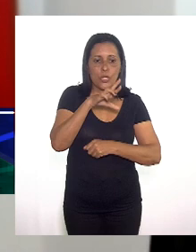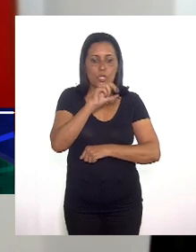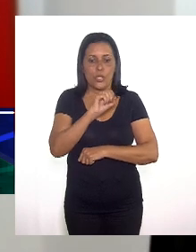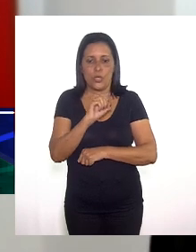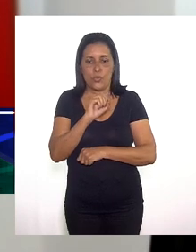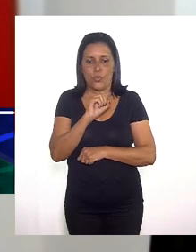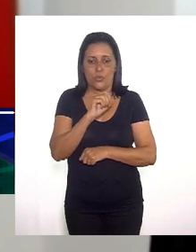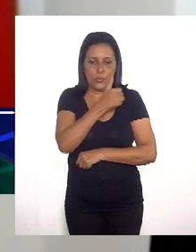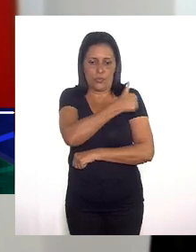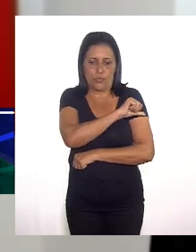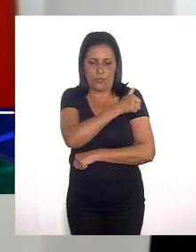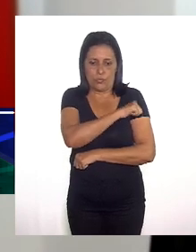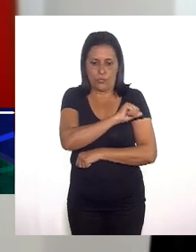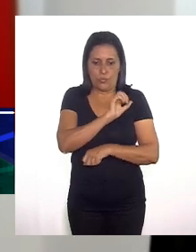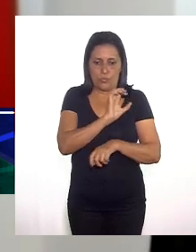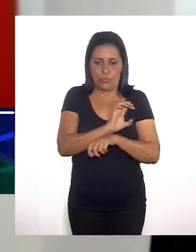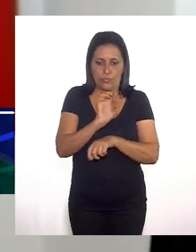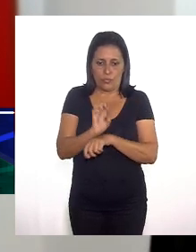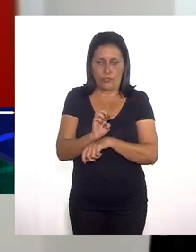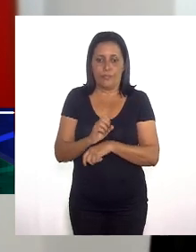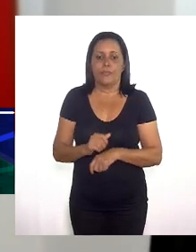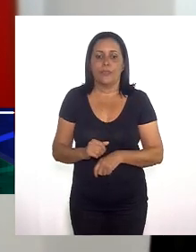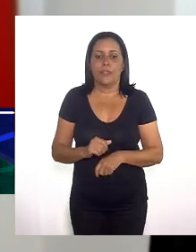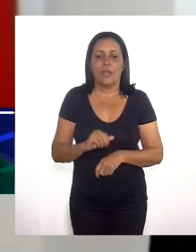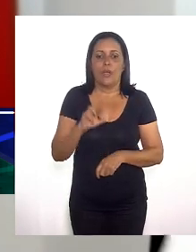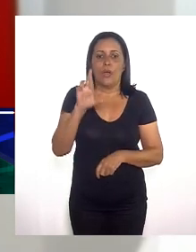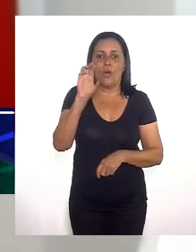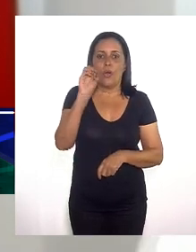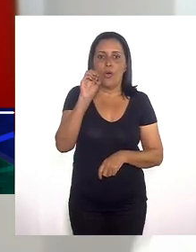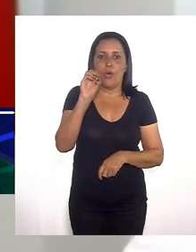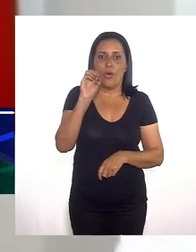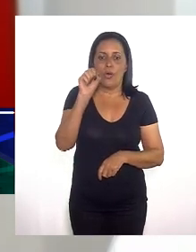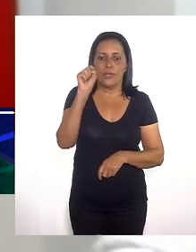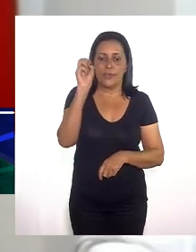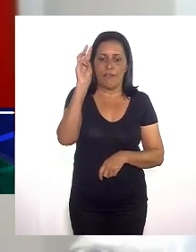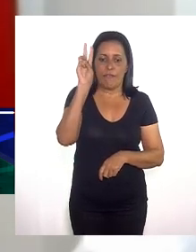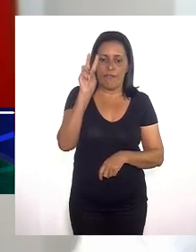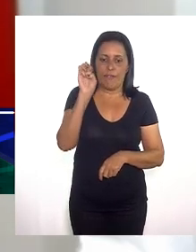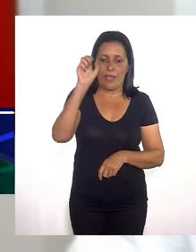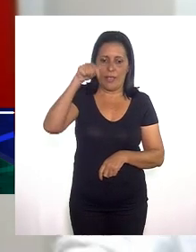e proposições externas. Para emitir parecer, deputado Rosenberg Reis.